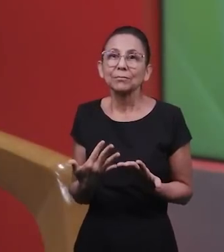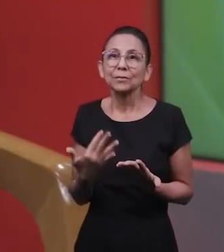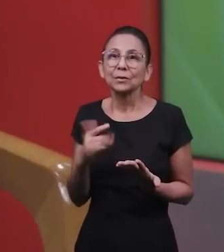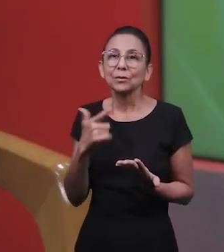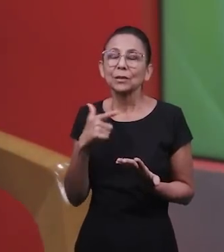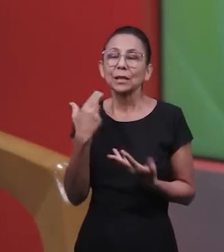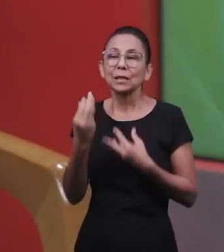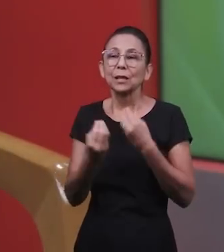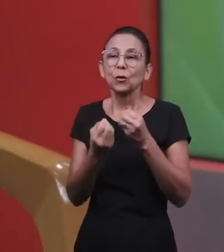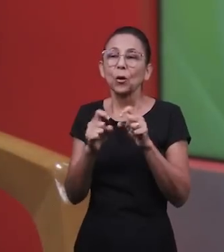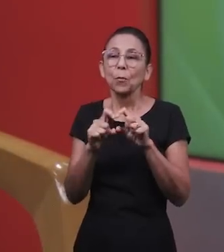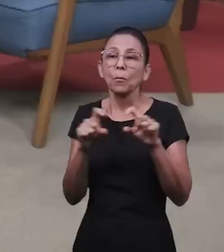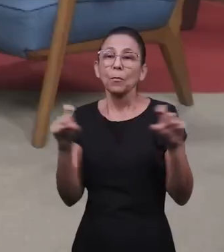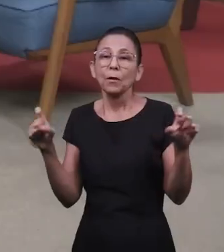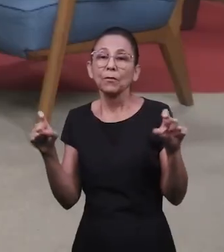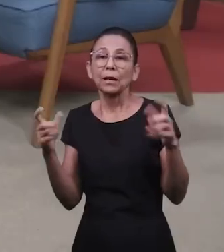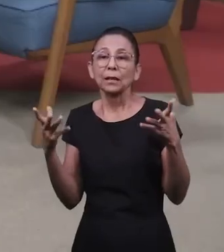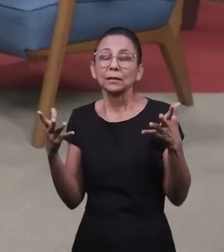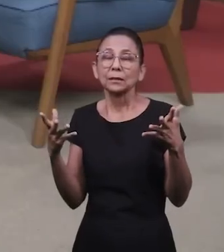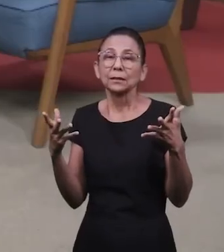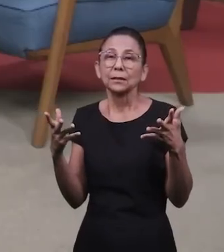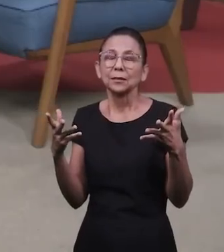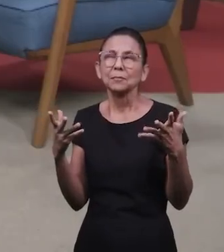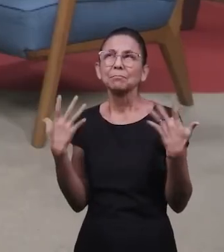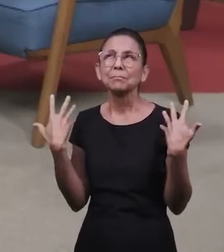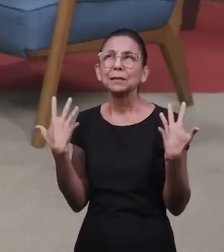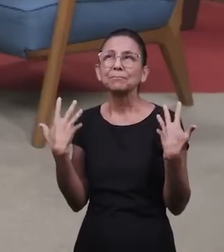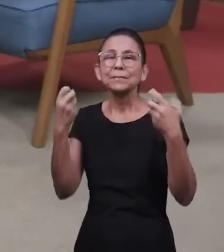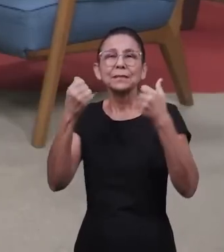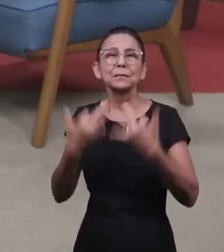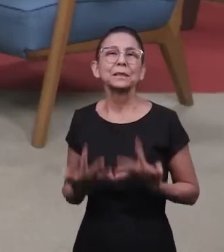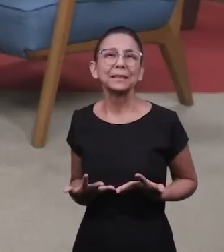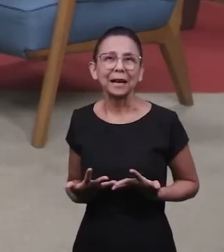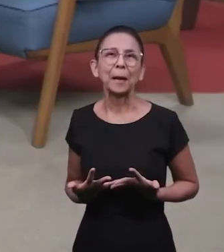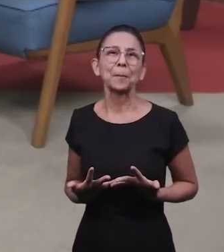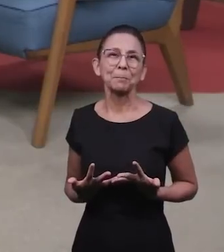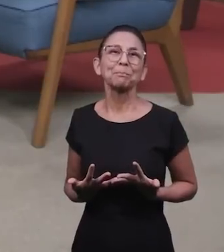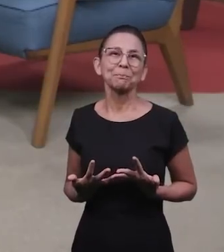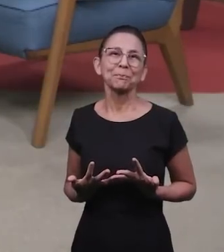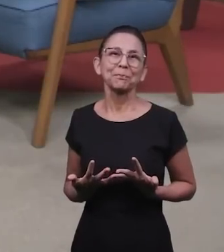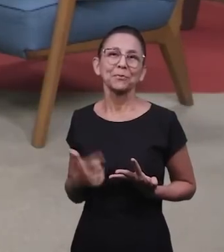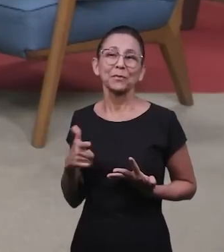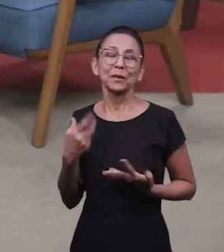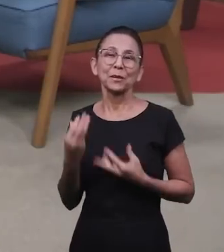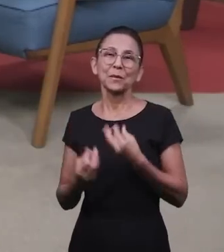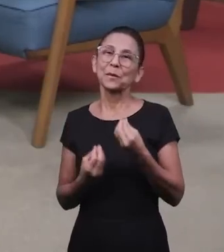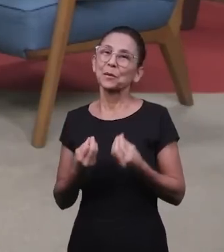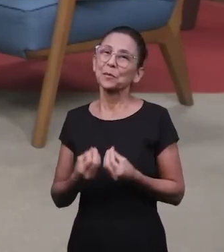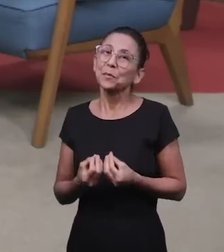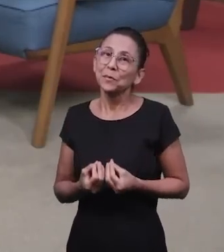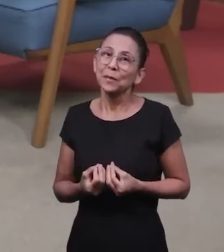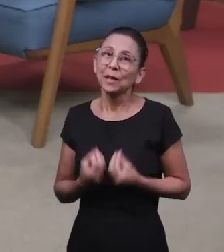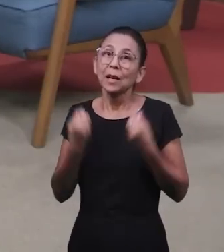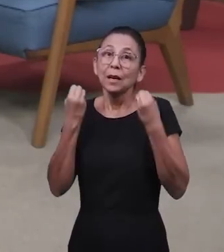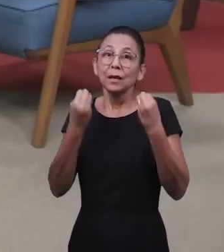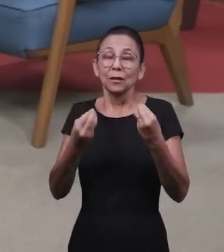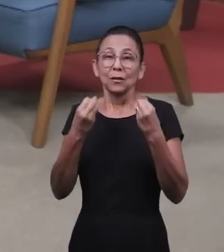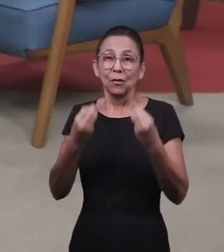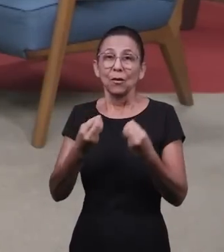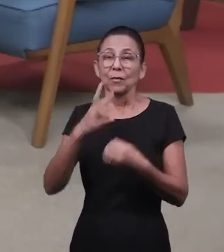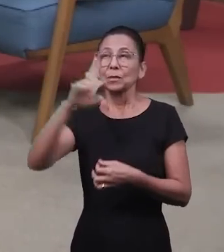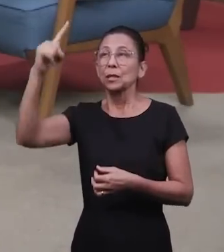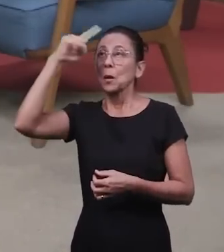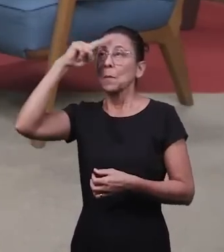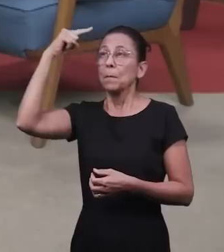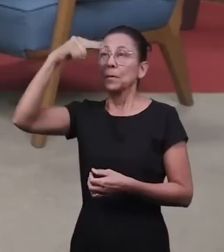palavra, um vocábulo para exprimir. É imensurável. É imensurável. Né? Não é possível ele medir. Tomou o seu único filho e o entregou ao